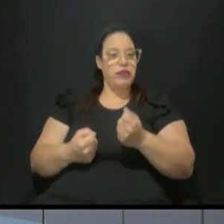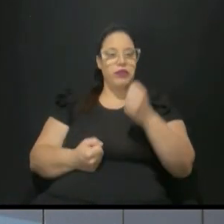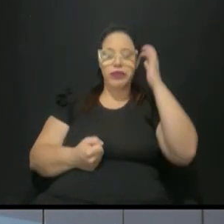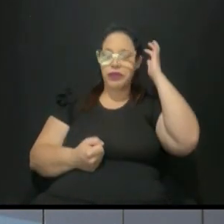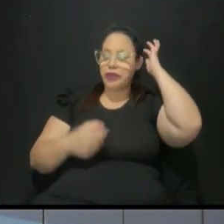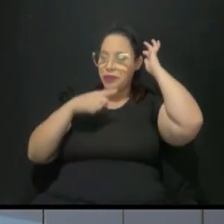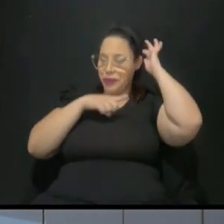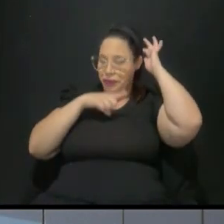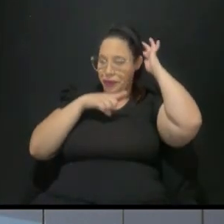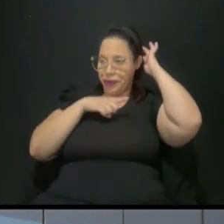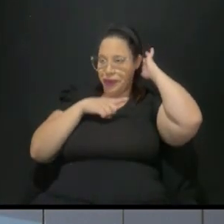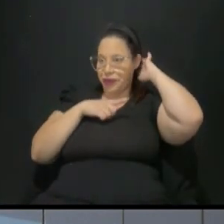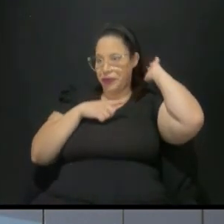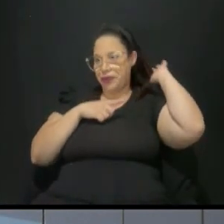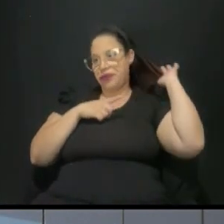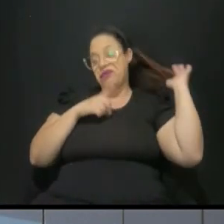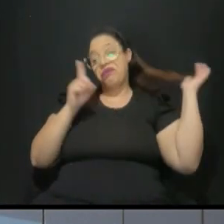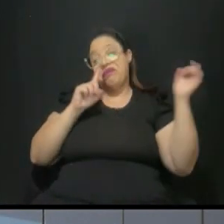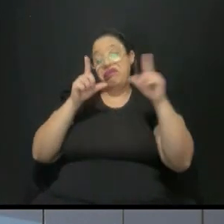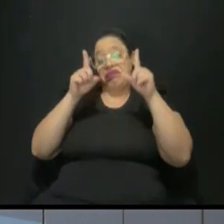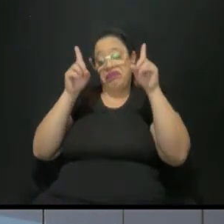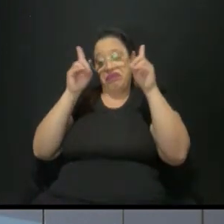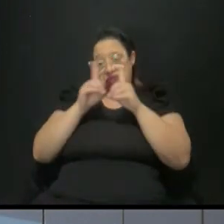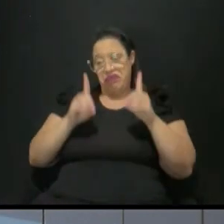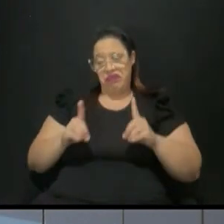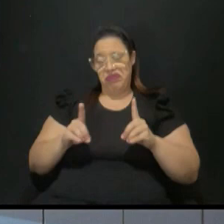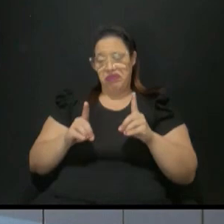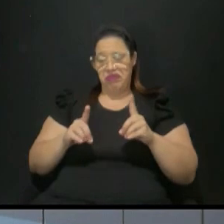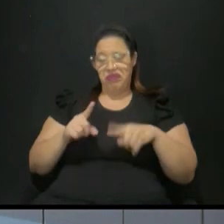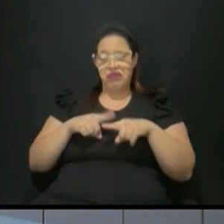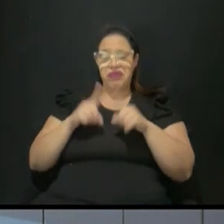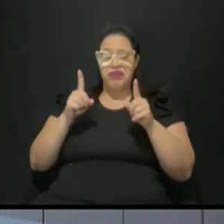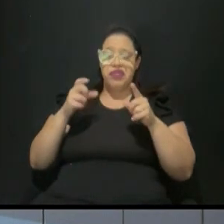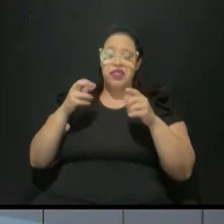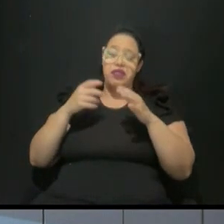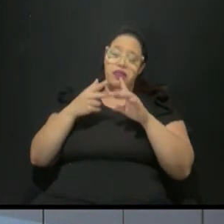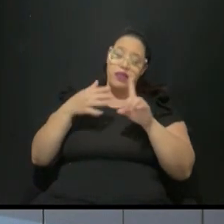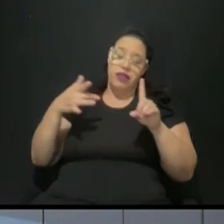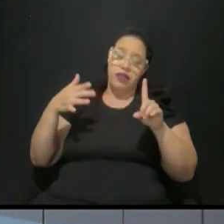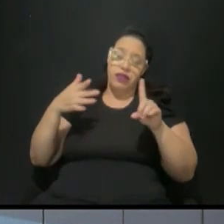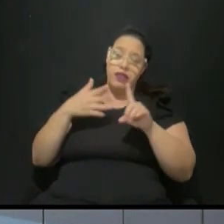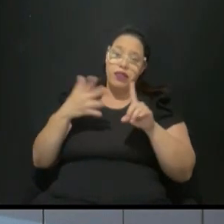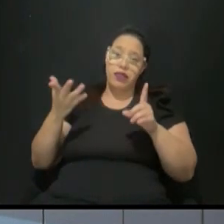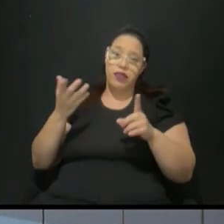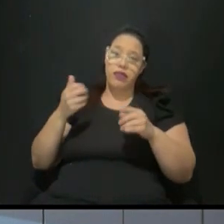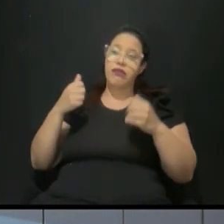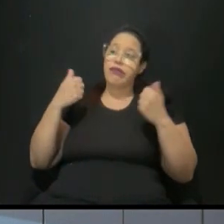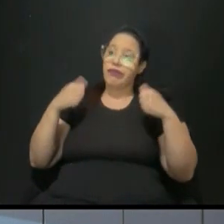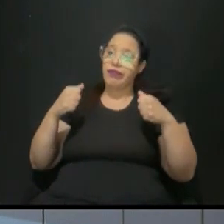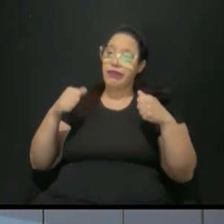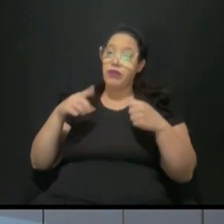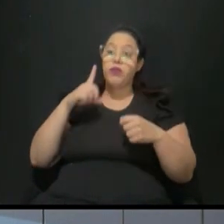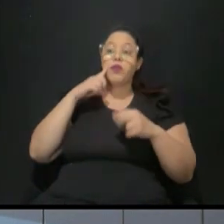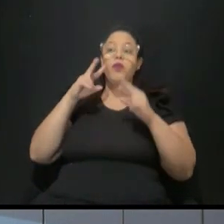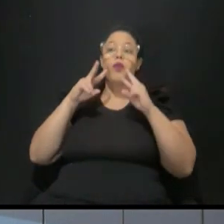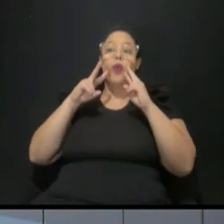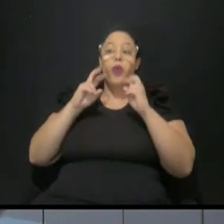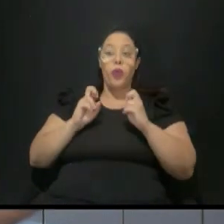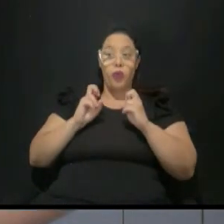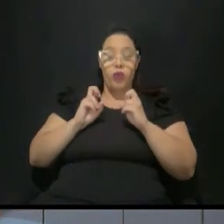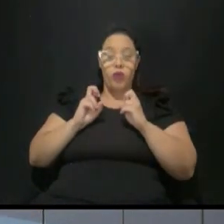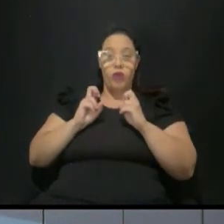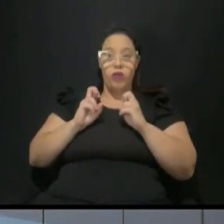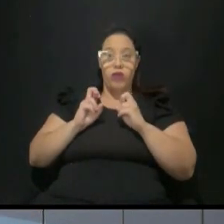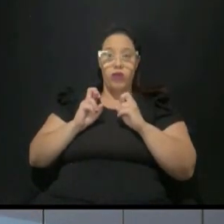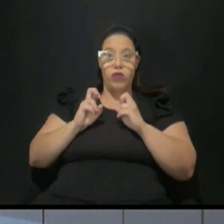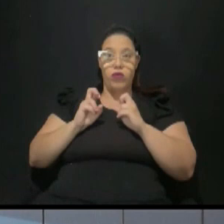nada a ver com a questão da deficiência. Mas existem características que são necessárias serem observadas. Né? O Ademir